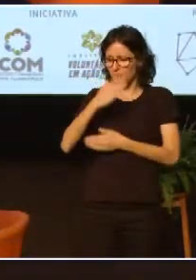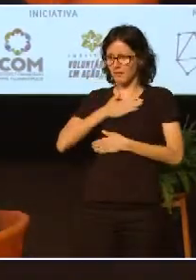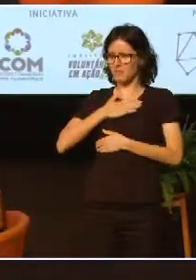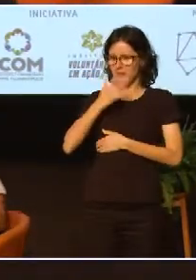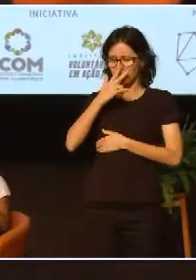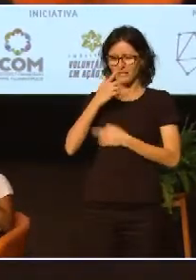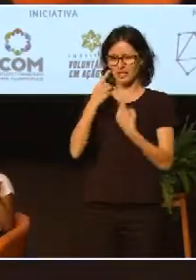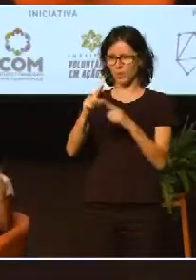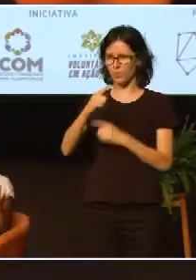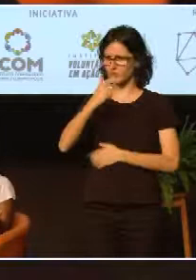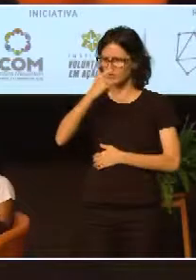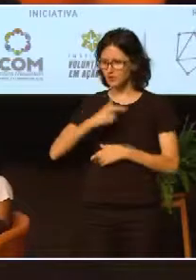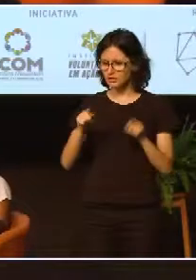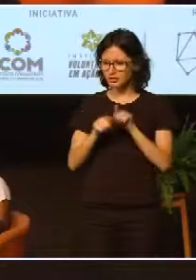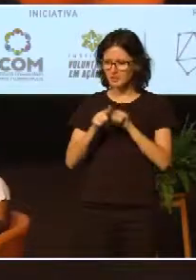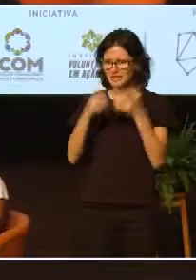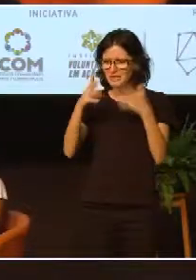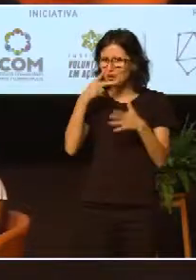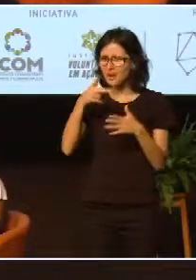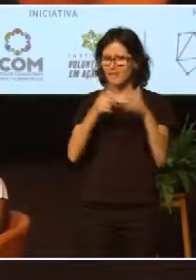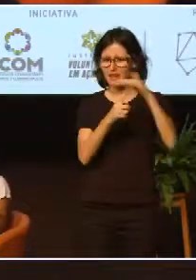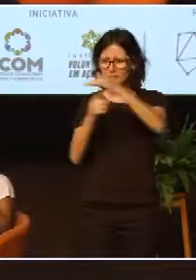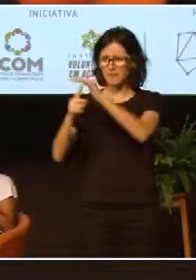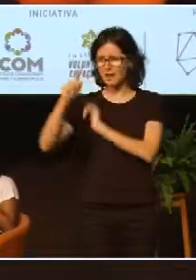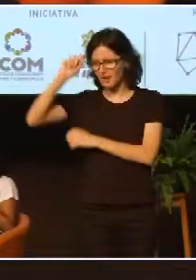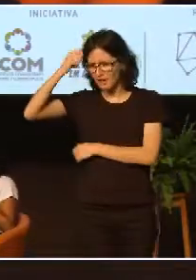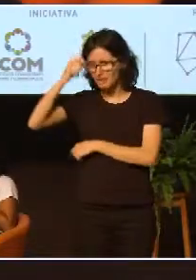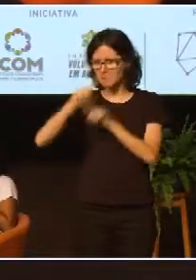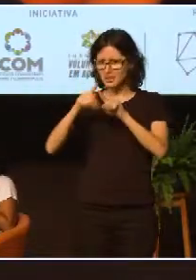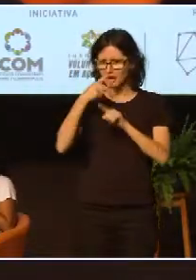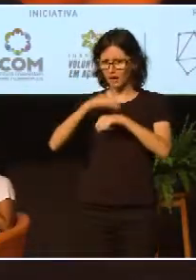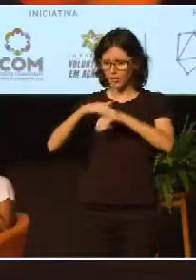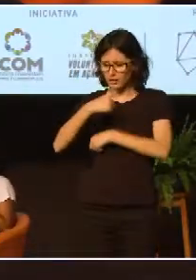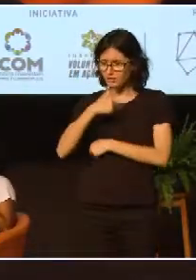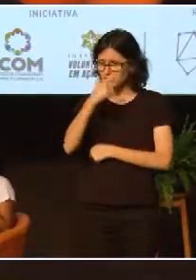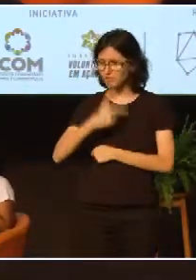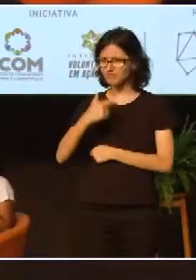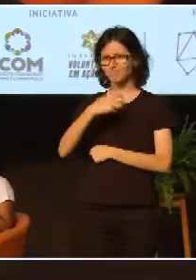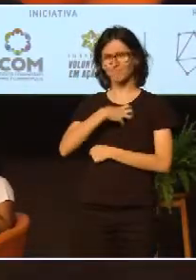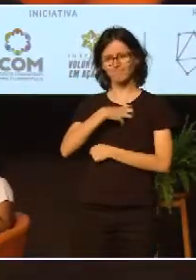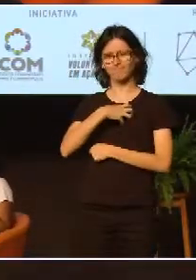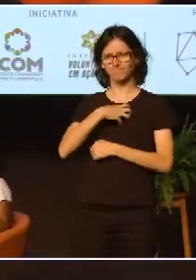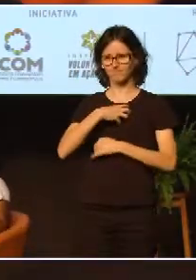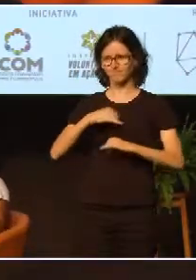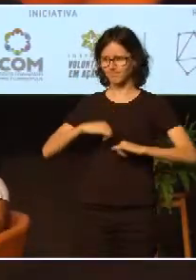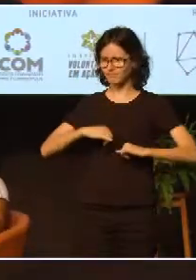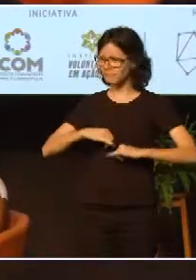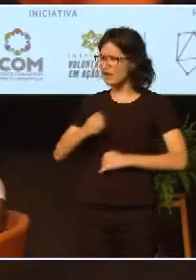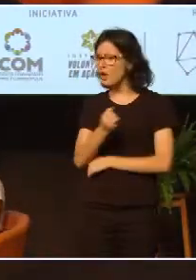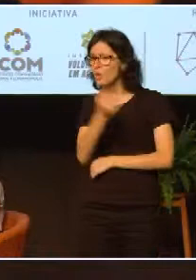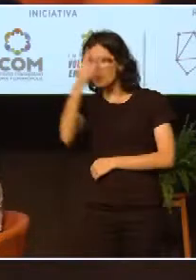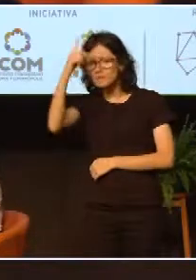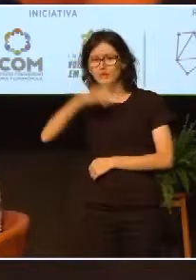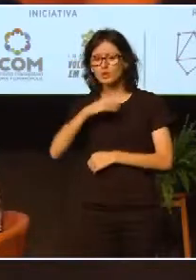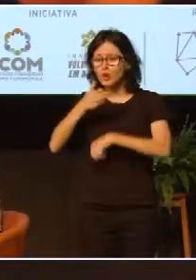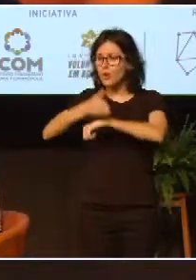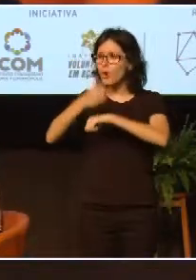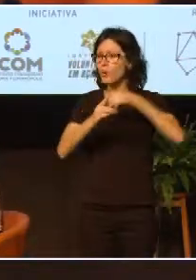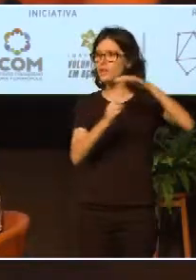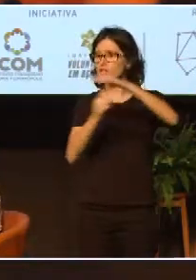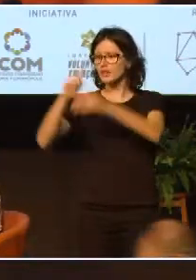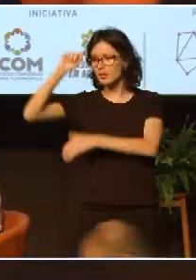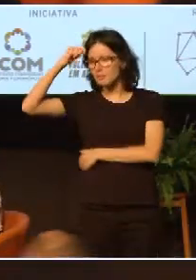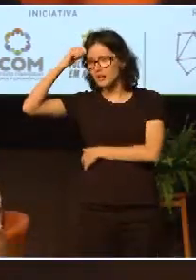estivesse falando para mim, pô, você não quer falar da Feira Preta, falar dos negros, você está falando diretamente para mim. E eu tive que tentar compreender... Quantas pessoas na Feira Preta hoje? A feira,